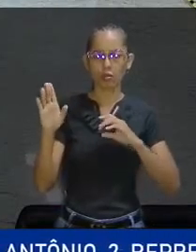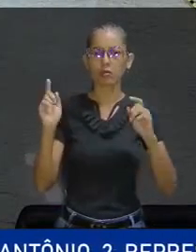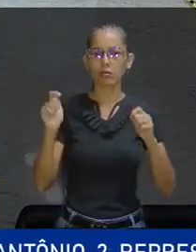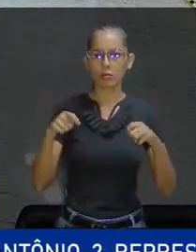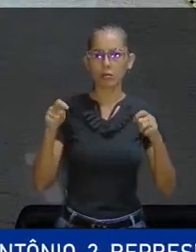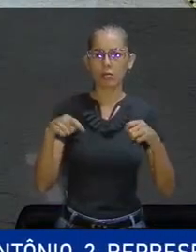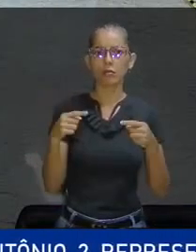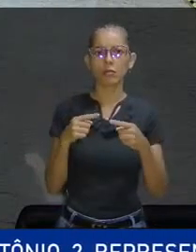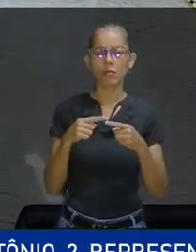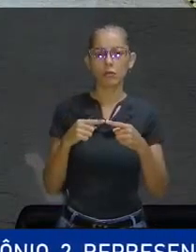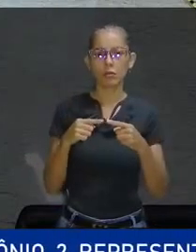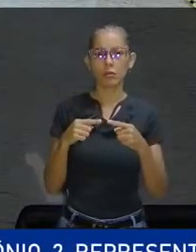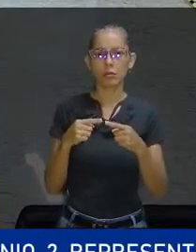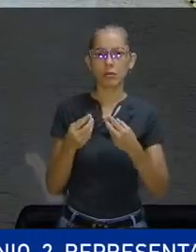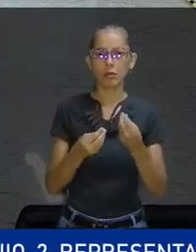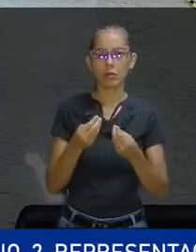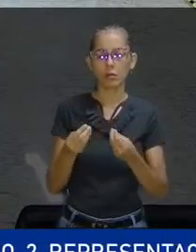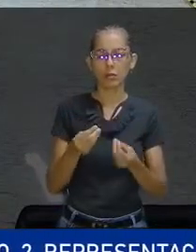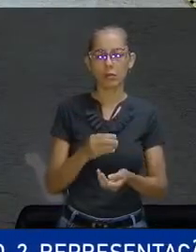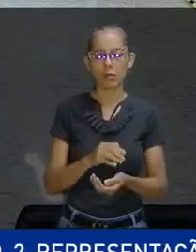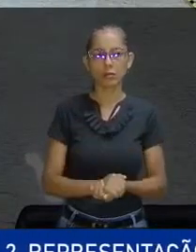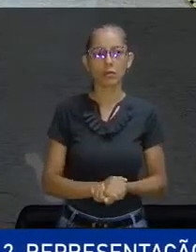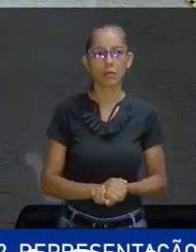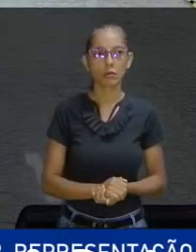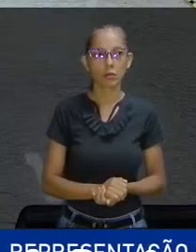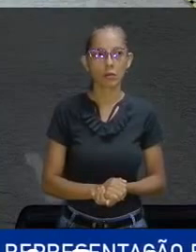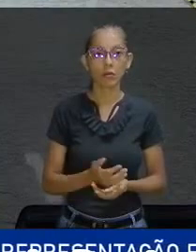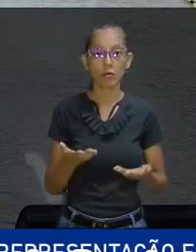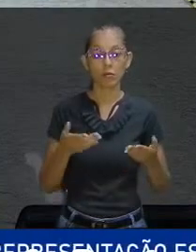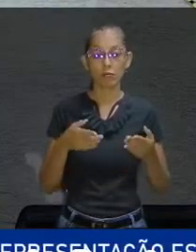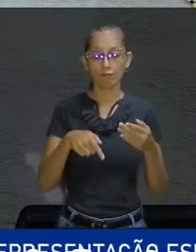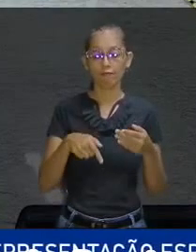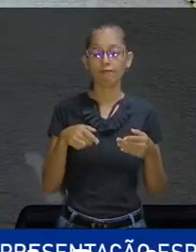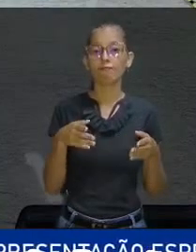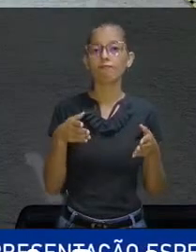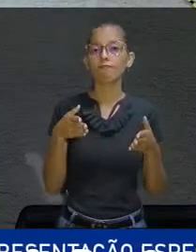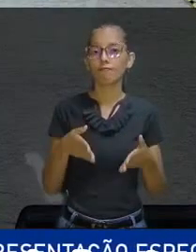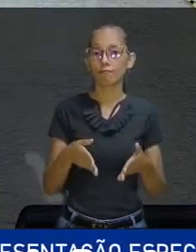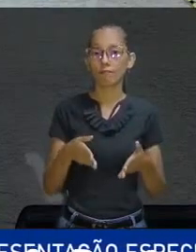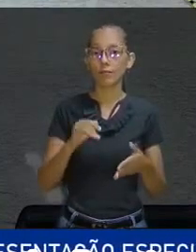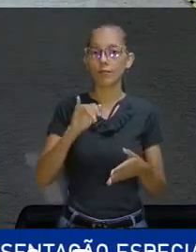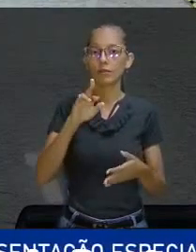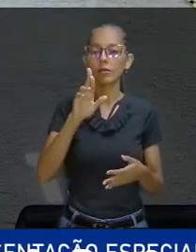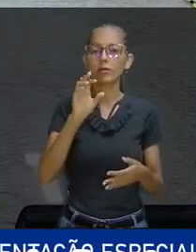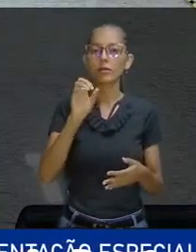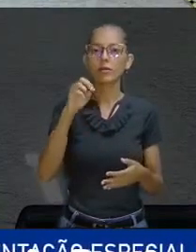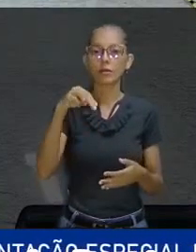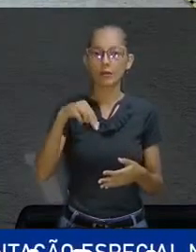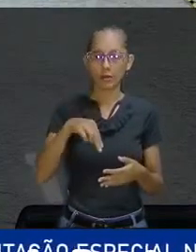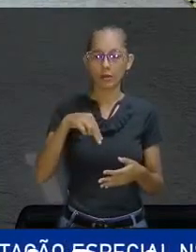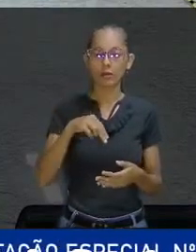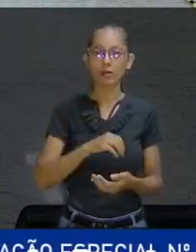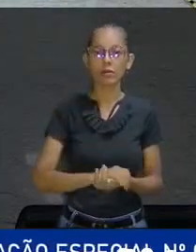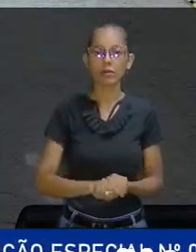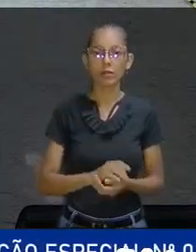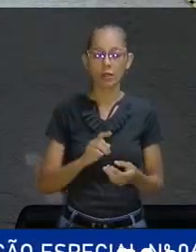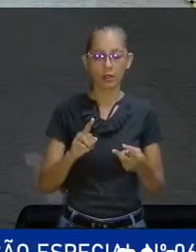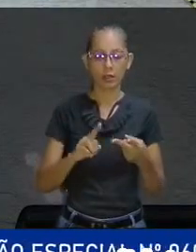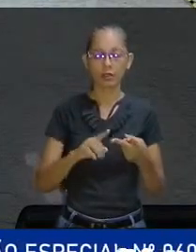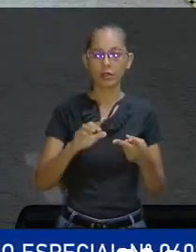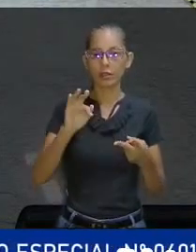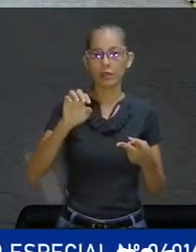e, desse modo, não se admite a inclusão de terceiros. E, nesse caso, o Irlon Sarmento de Moraes e Felipe Luan Moreira Barreto